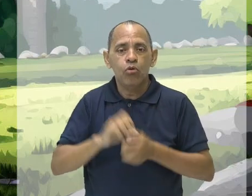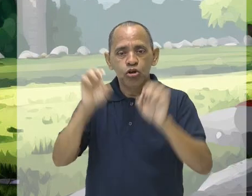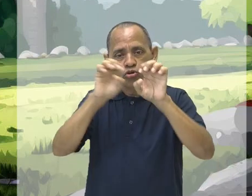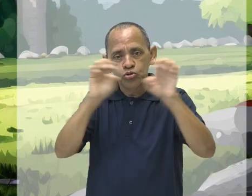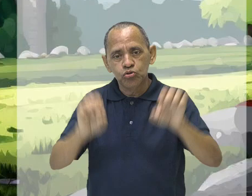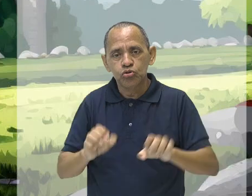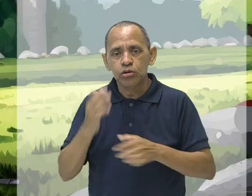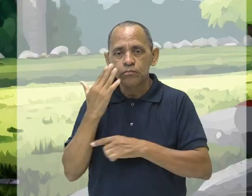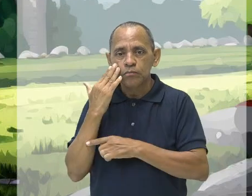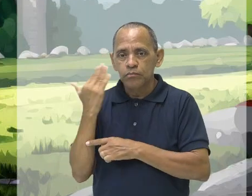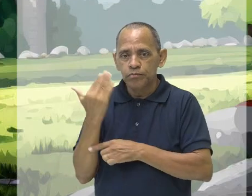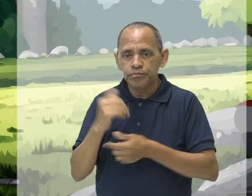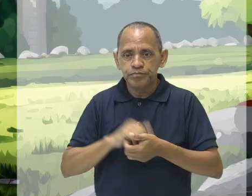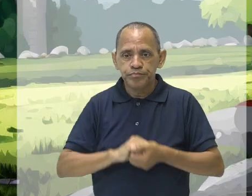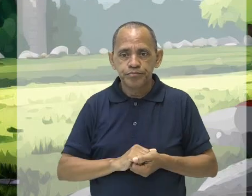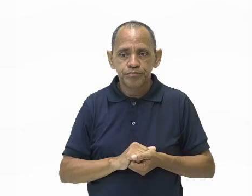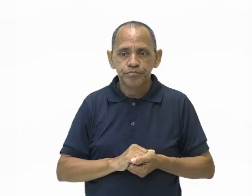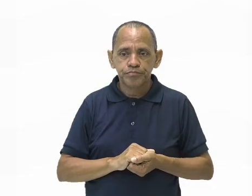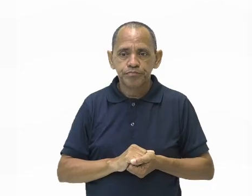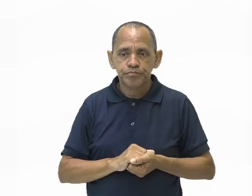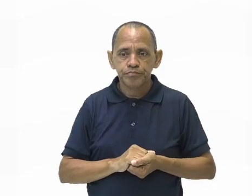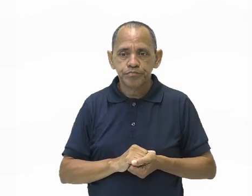Vejam comigo.